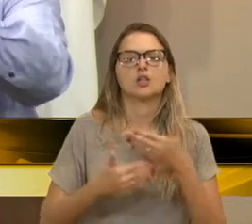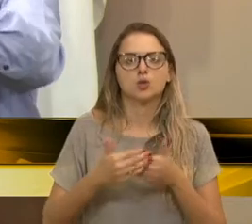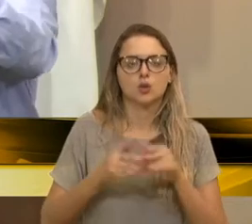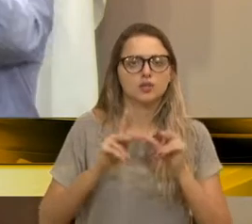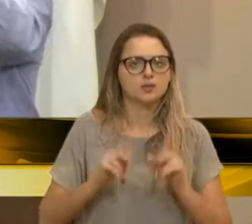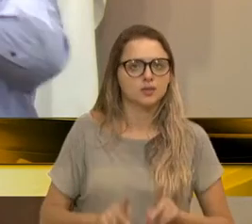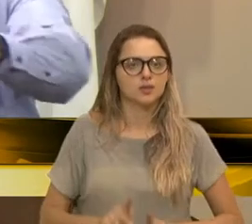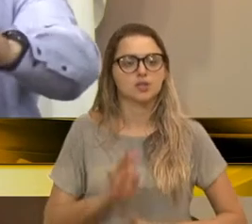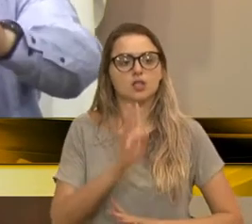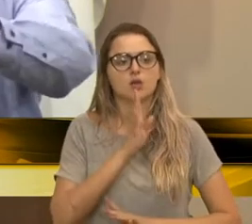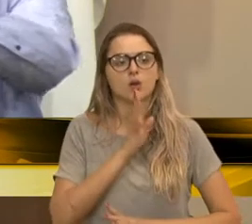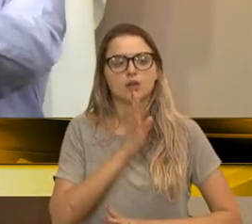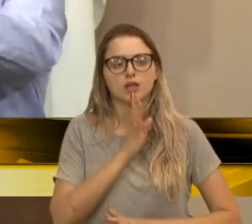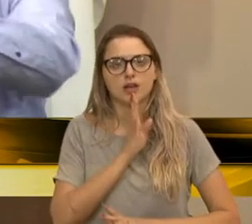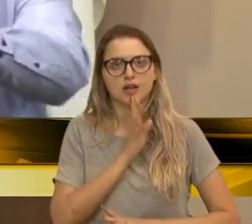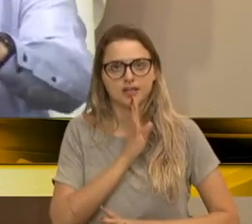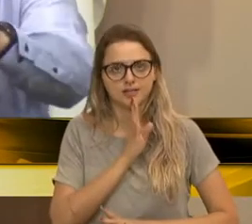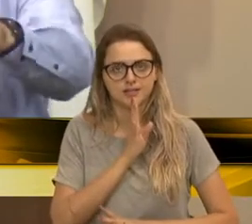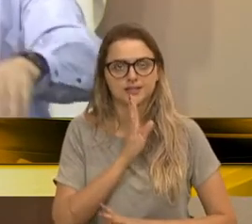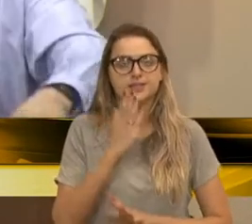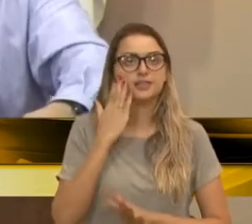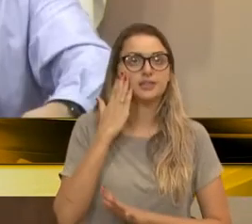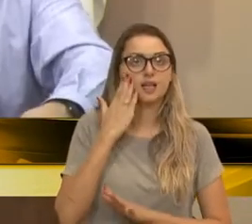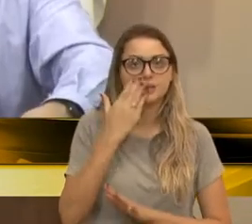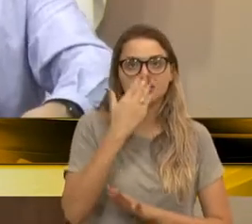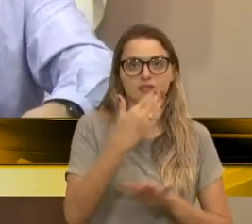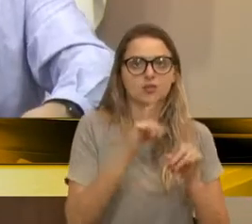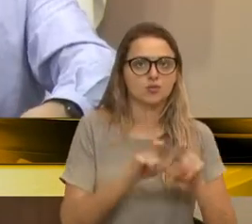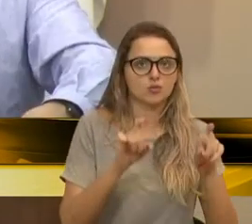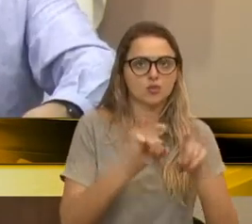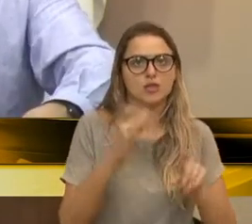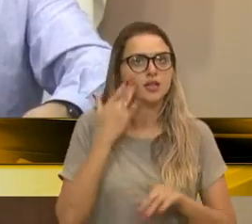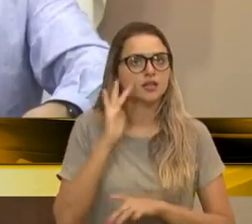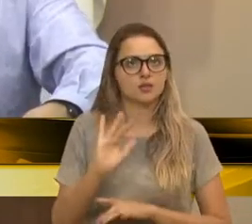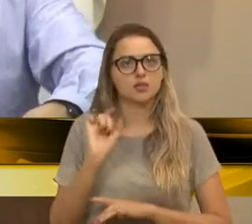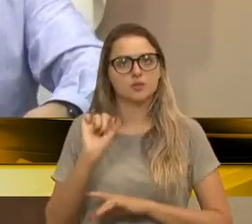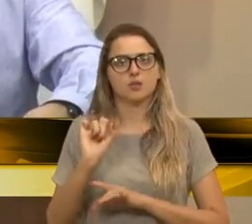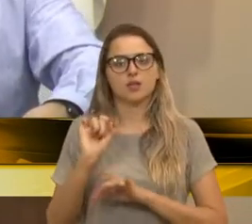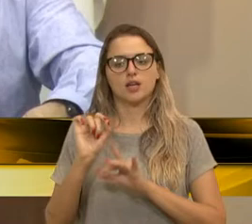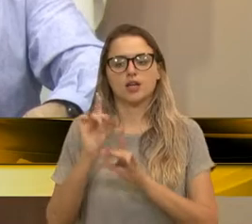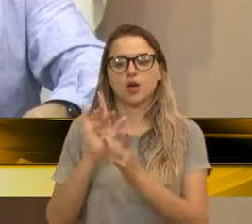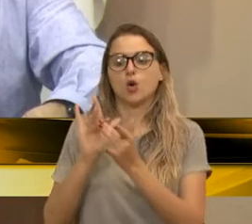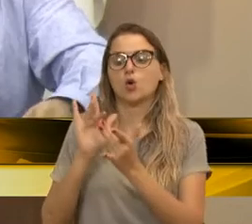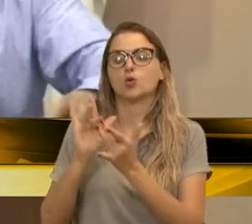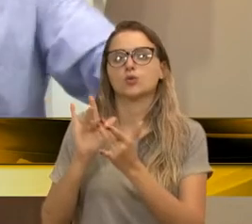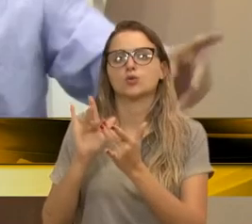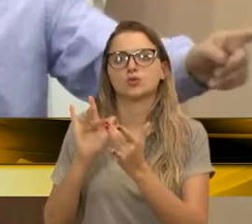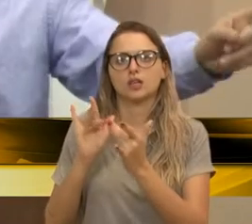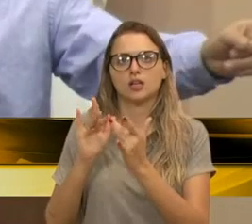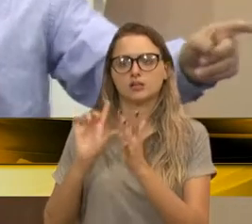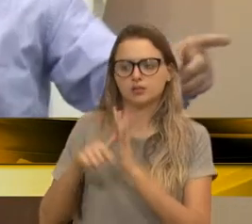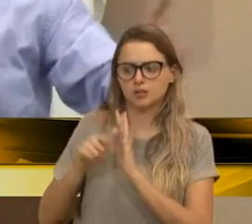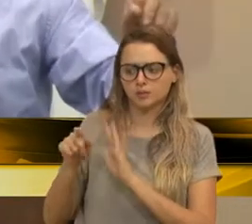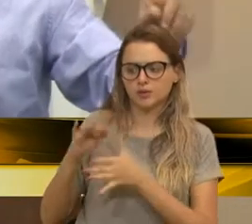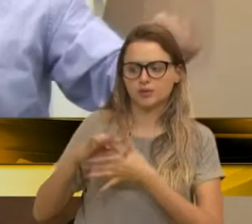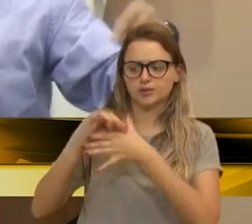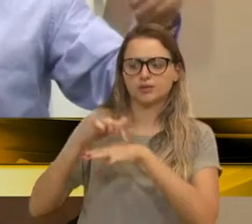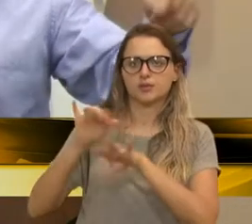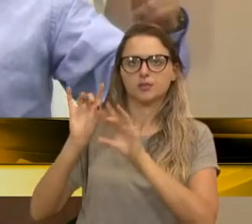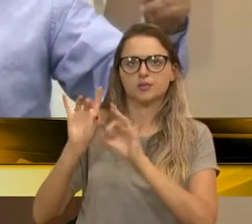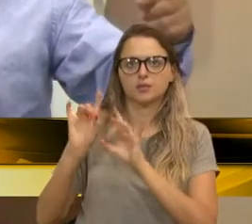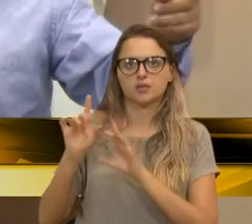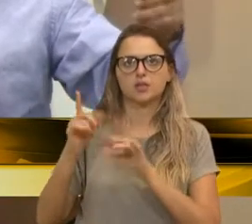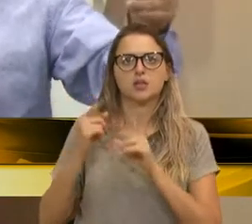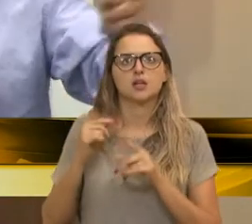se acha conhecedora lá em cima, só fica na frente do computador, não sabe o que é estar ali no dia a dia, no momento oportuno, uma declaração de líder,